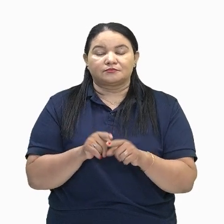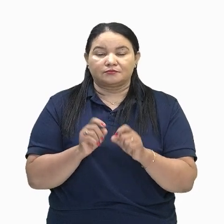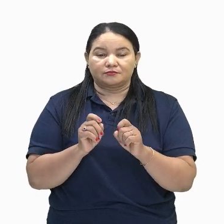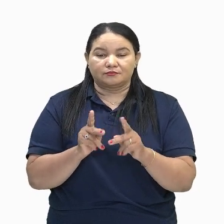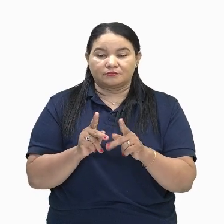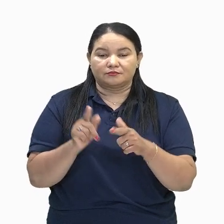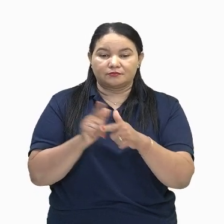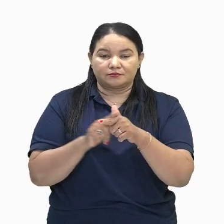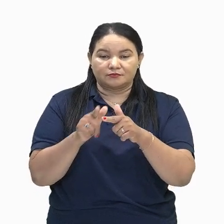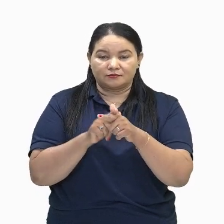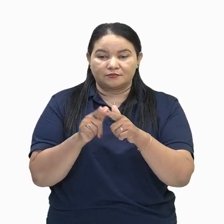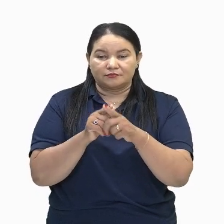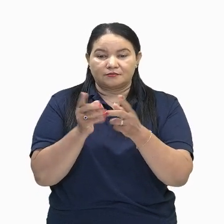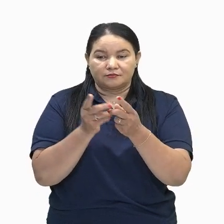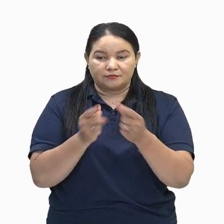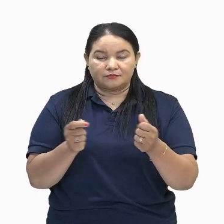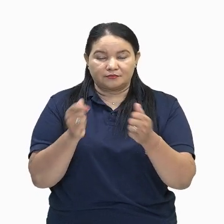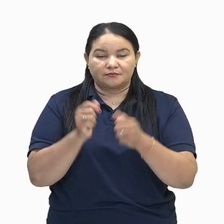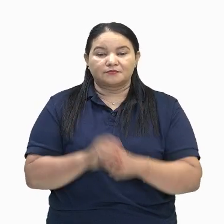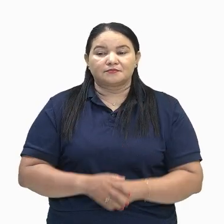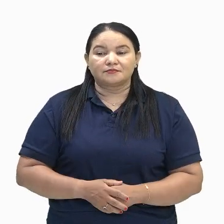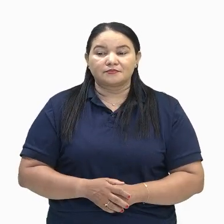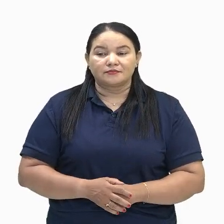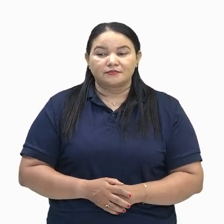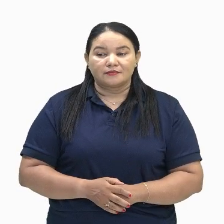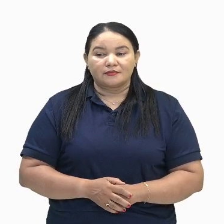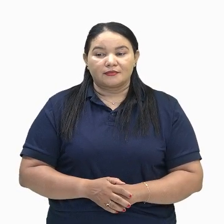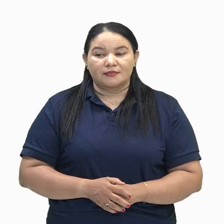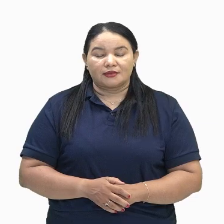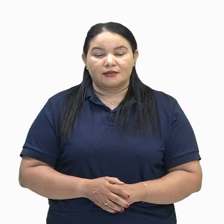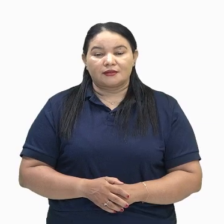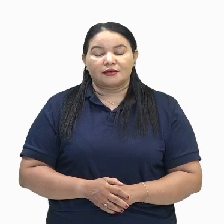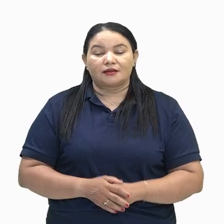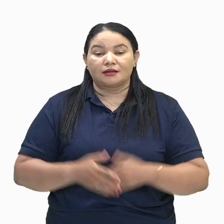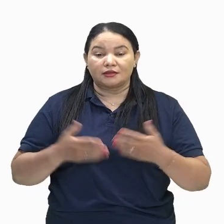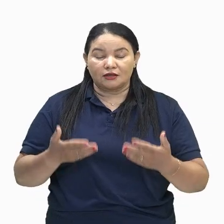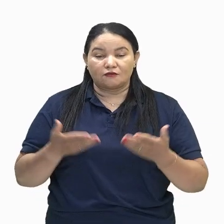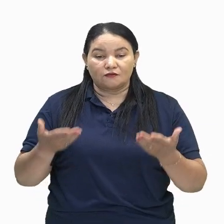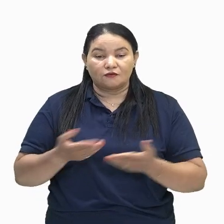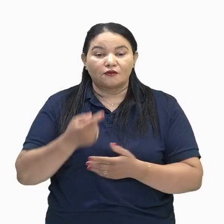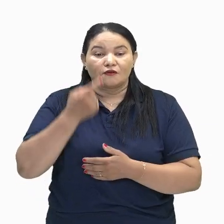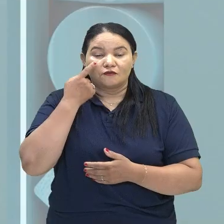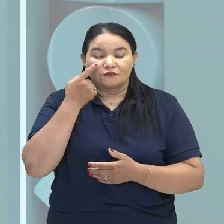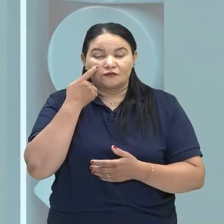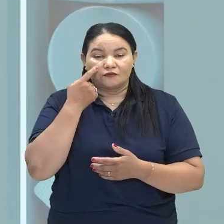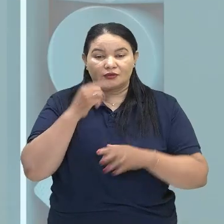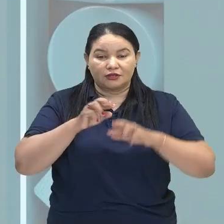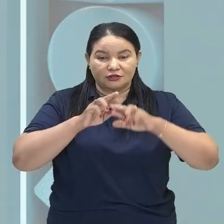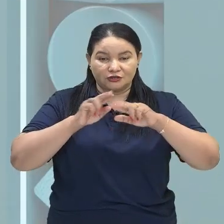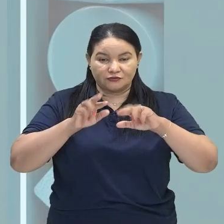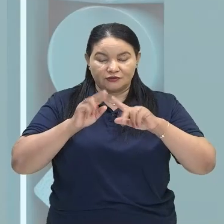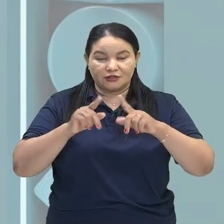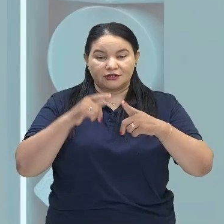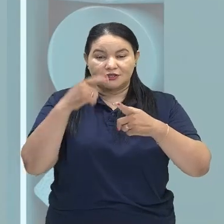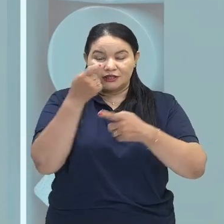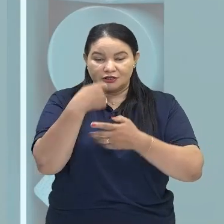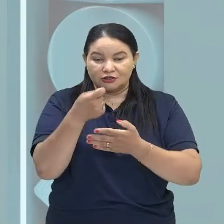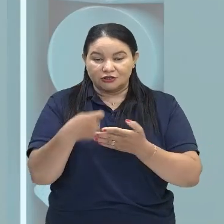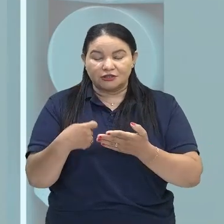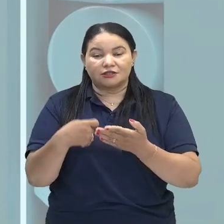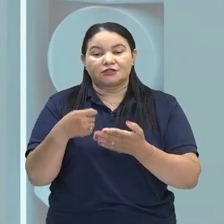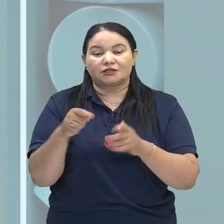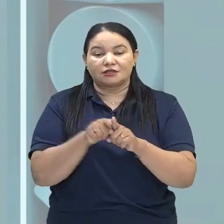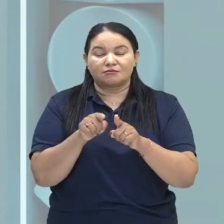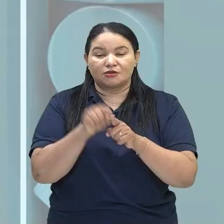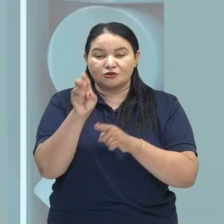um problema, solucionar um problema. Então, a gente vê a diferença da escrita no uso das palavras